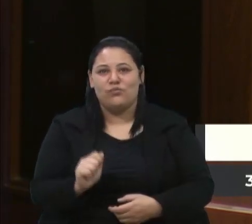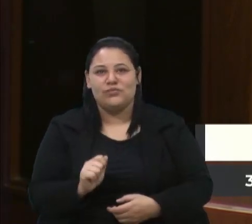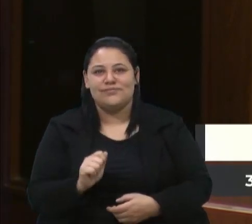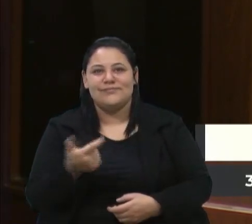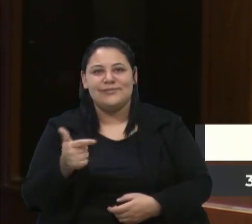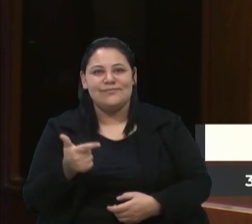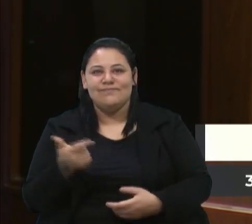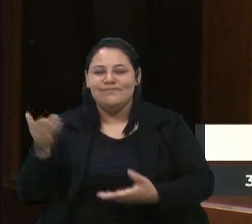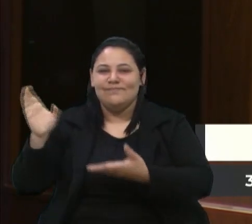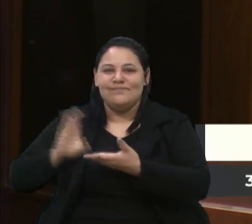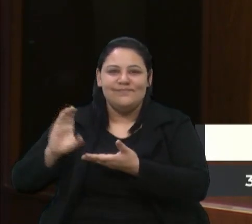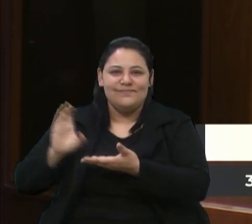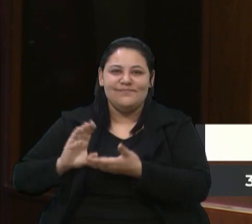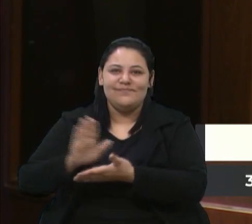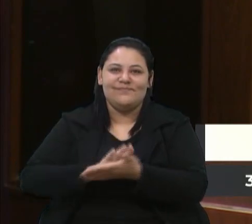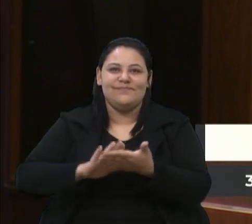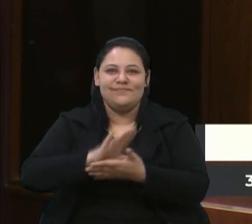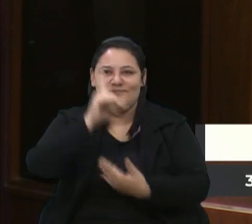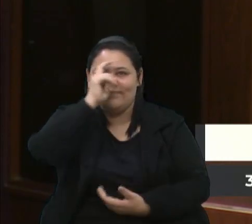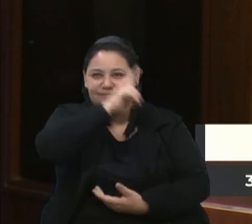receber recursos.